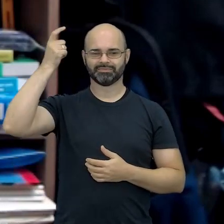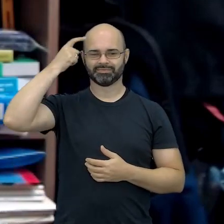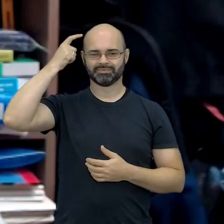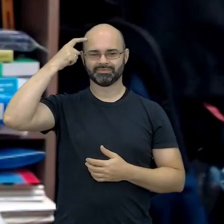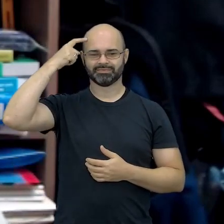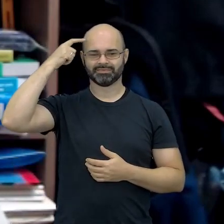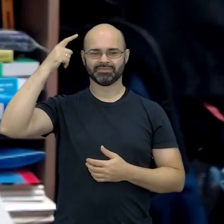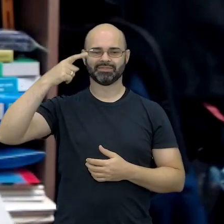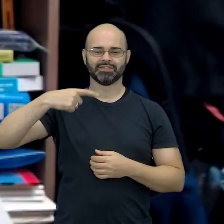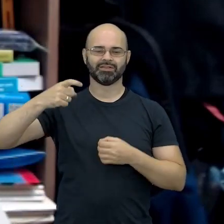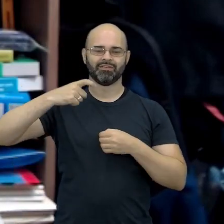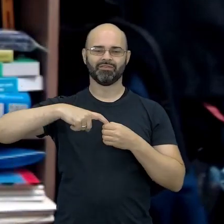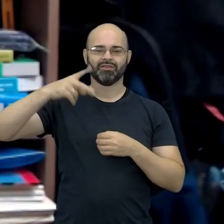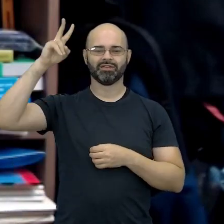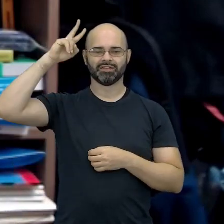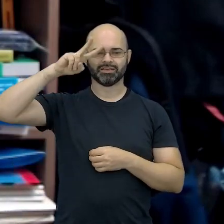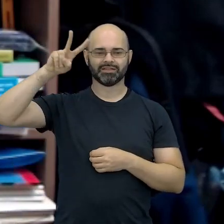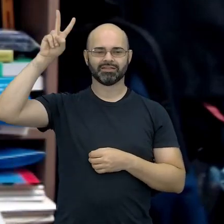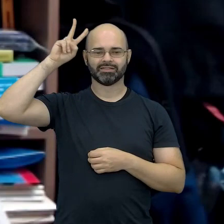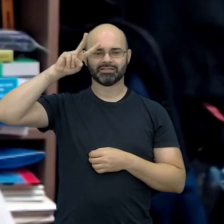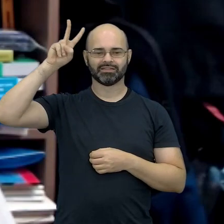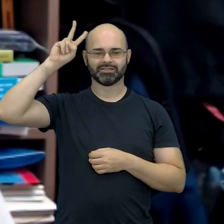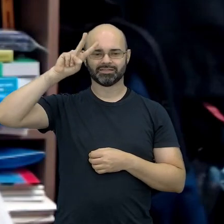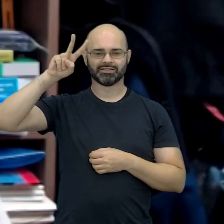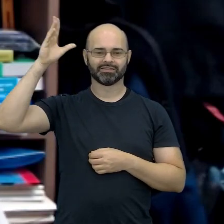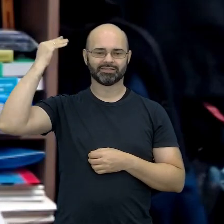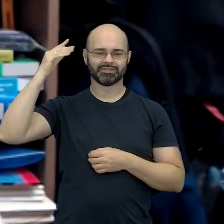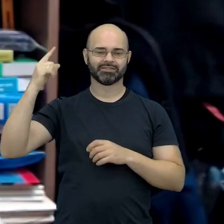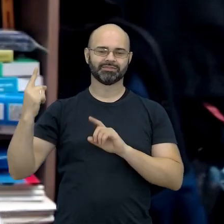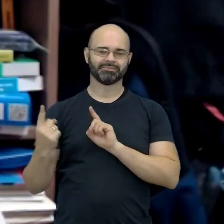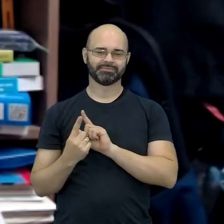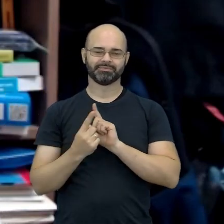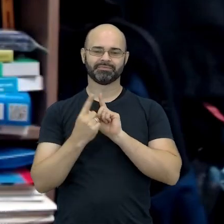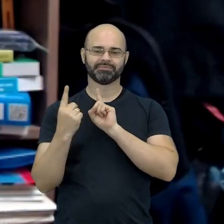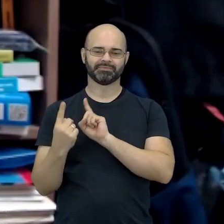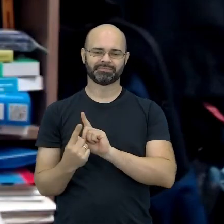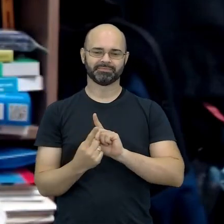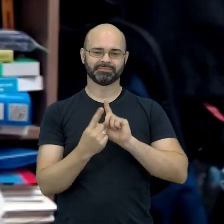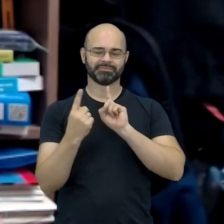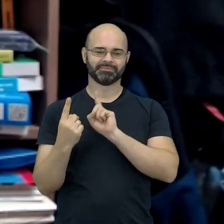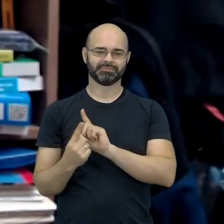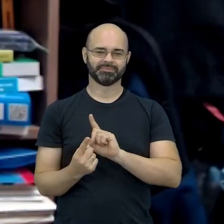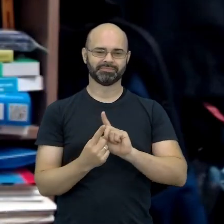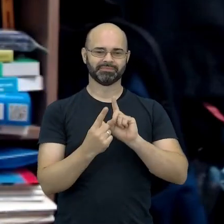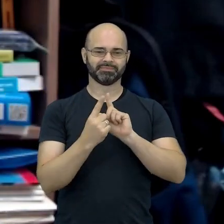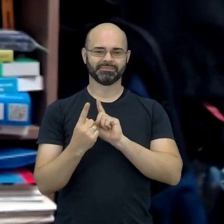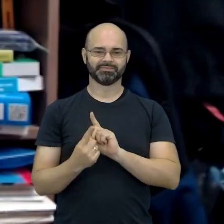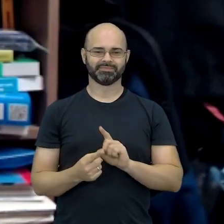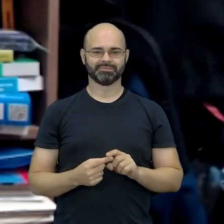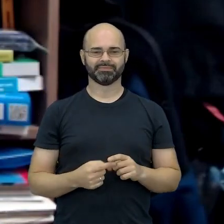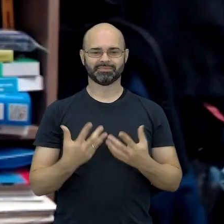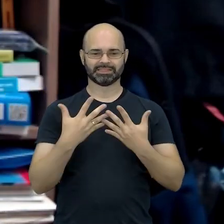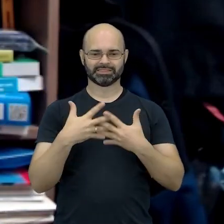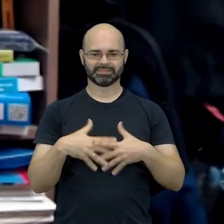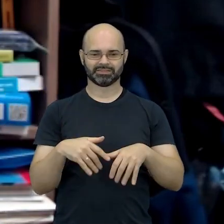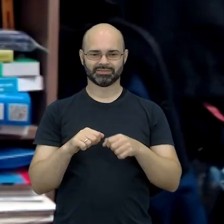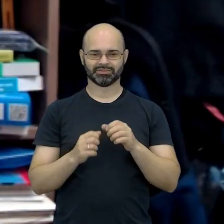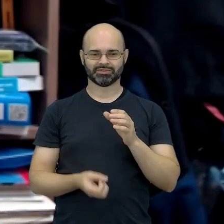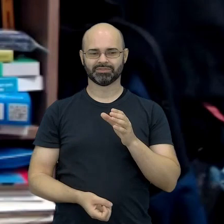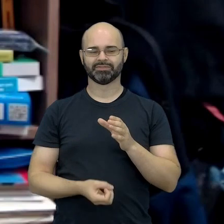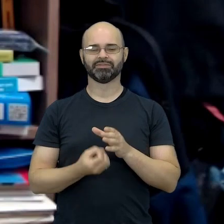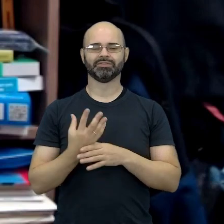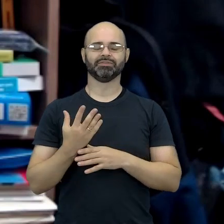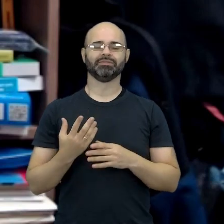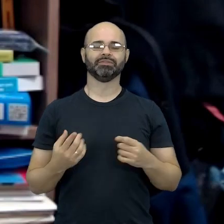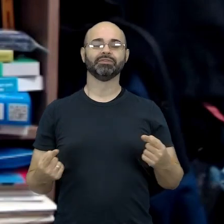eu fui retomando, né, revisitando as nossas formações, e a estrutura da construção, ela tem tudo a